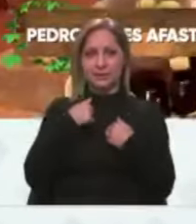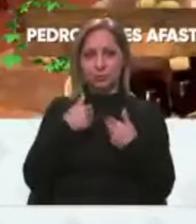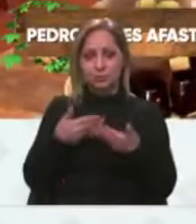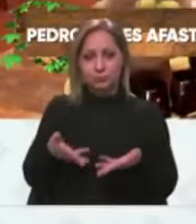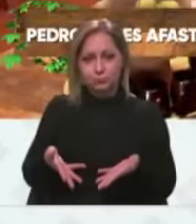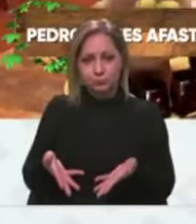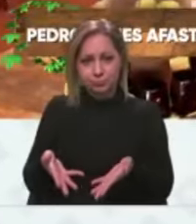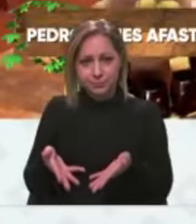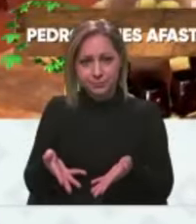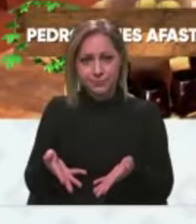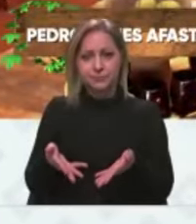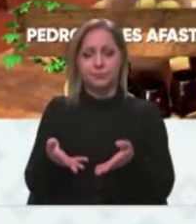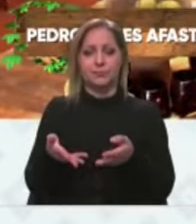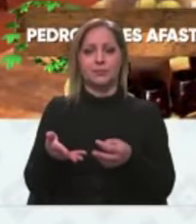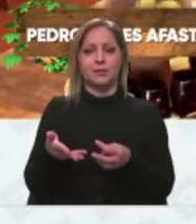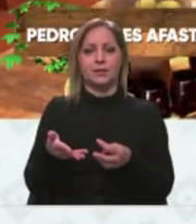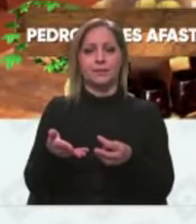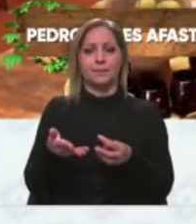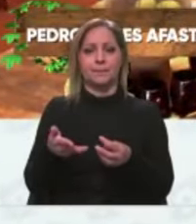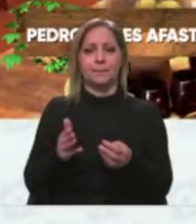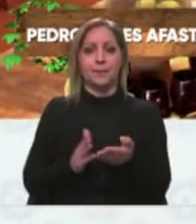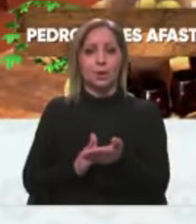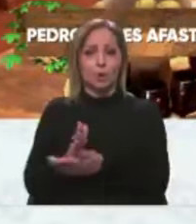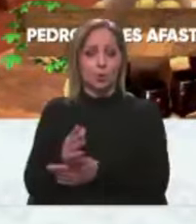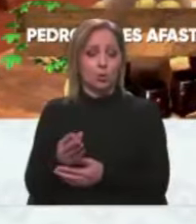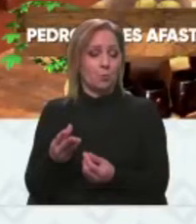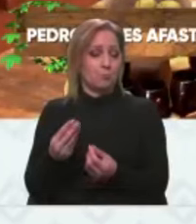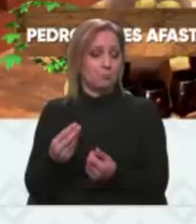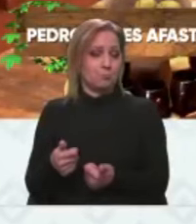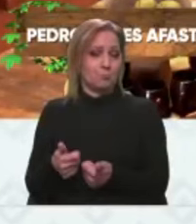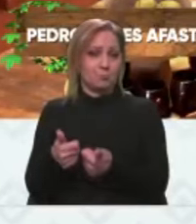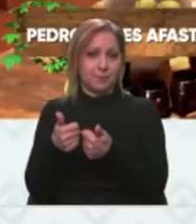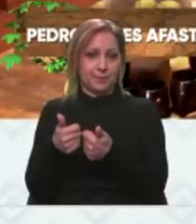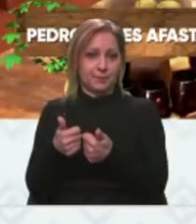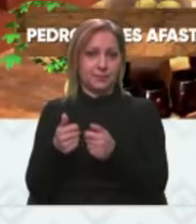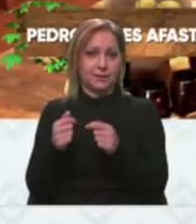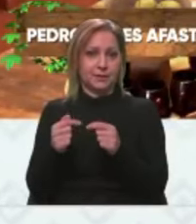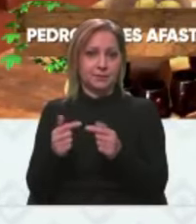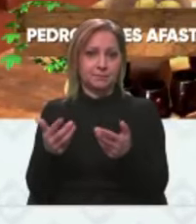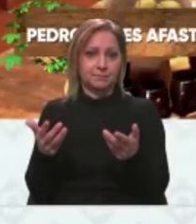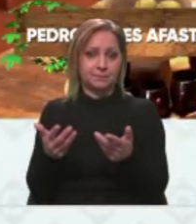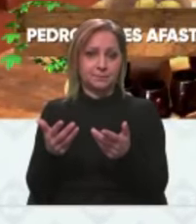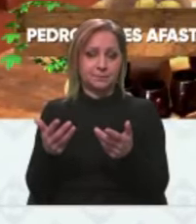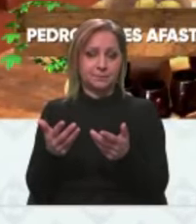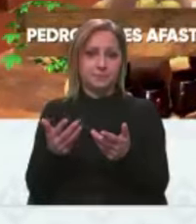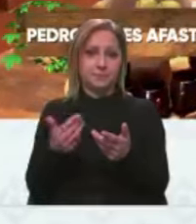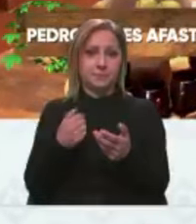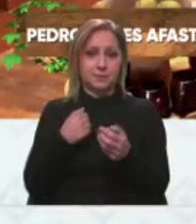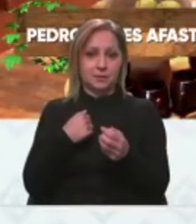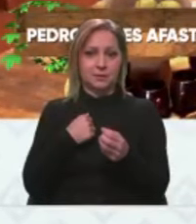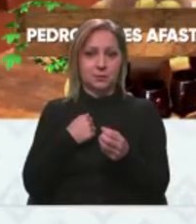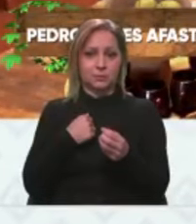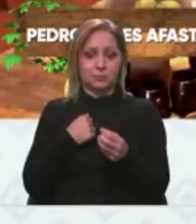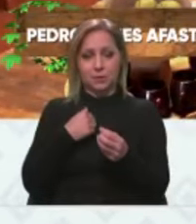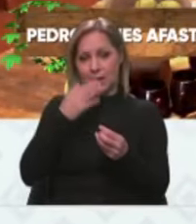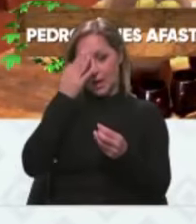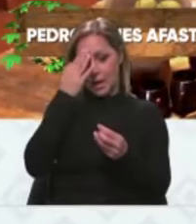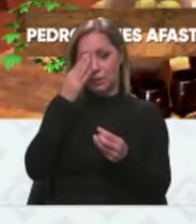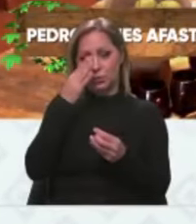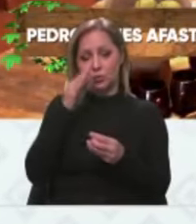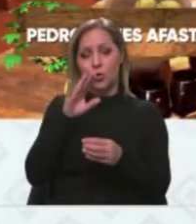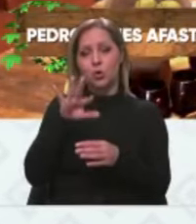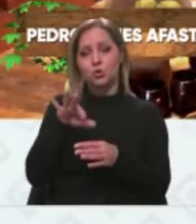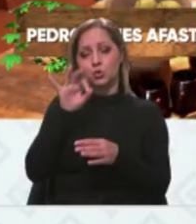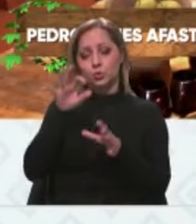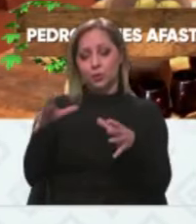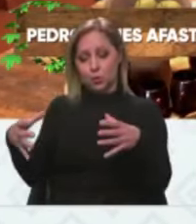vá, essa liderança. A prova correu-nos muito bem, e então isso deu-me ok. Eu acho que nós merecemos deixar o voto